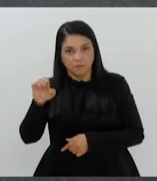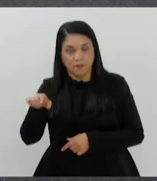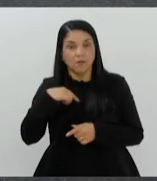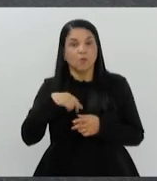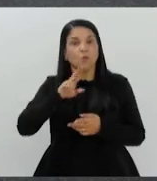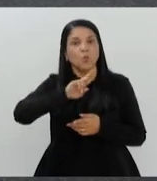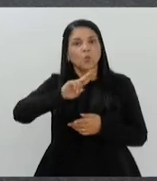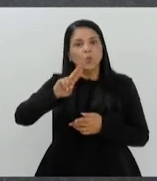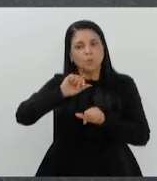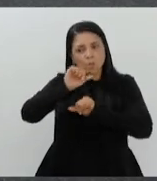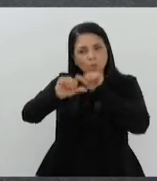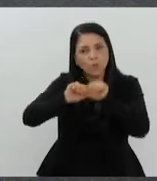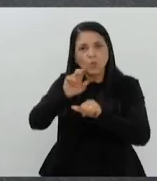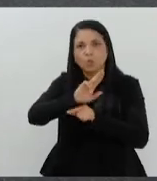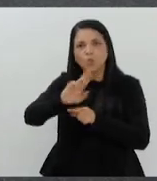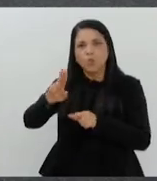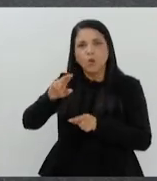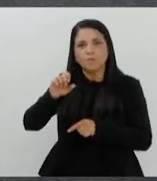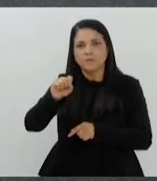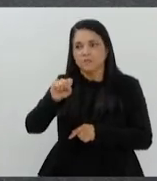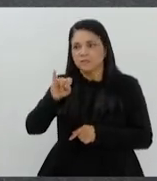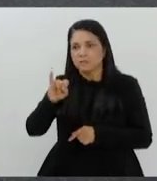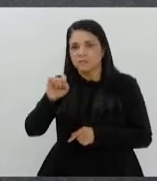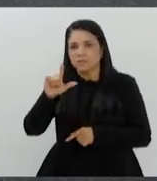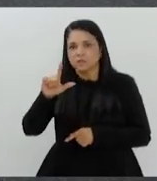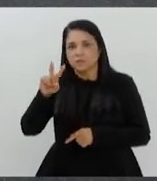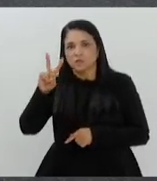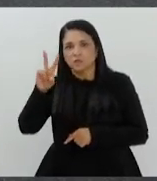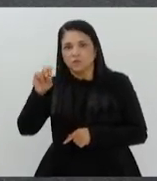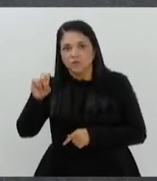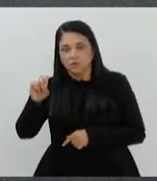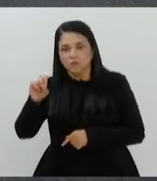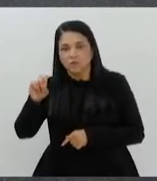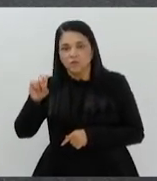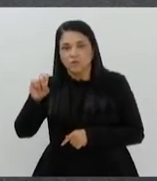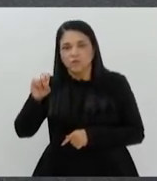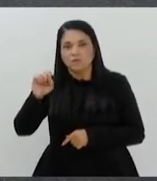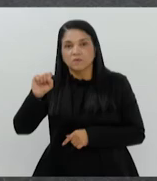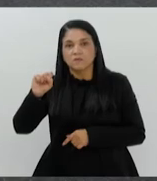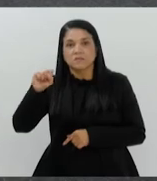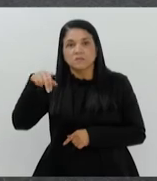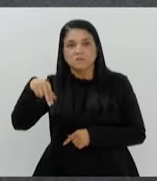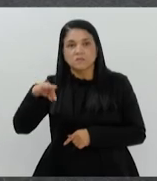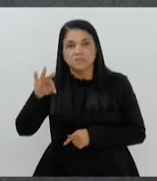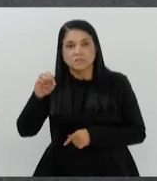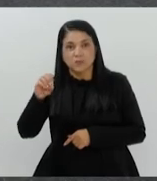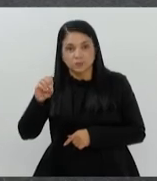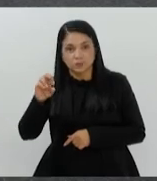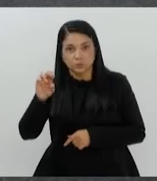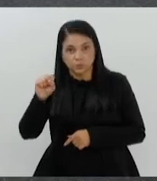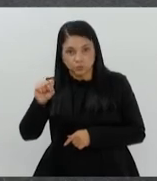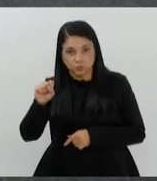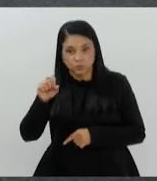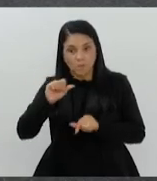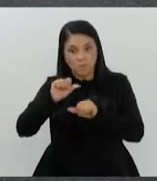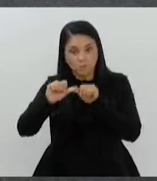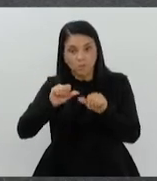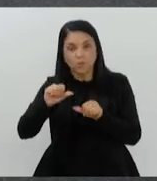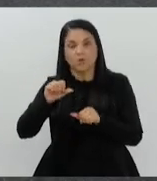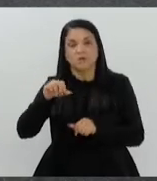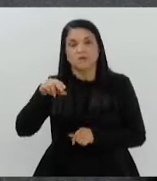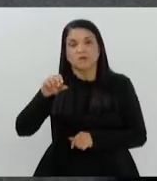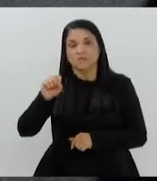Silvio Santos. E não é nem de Silvio Santos, é Senor Abravanel. lembrar aqui que já em Caxias,